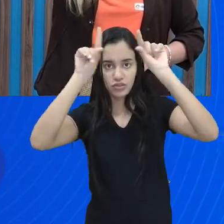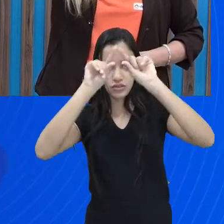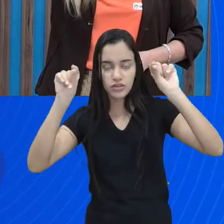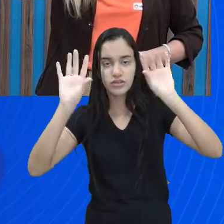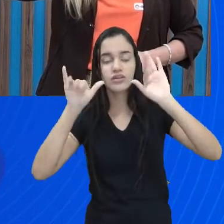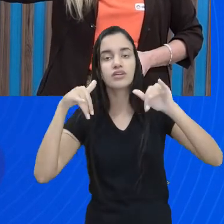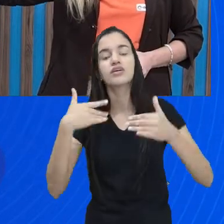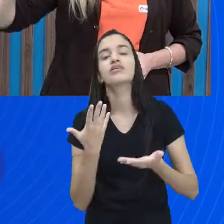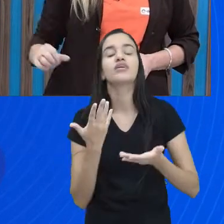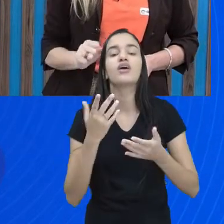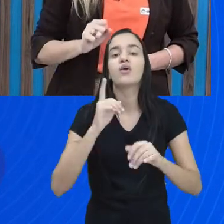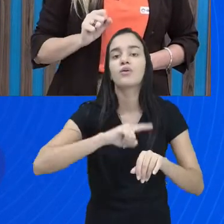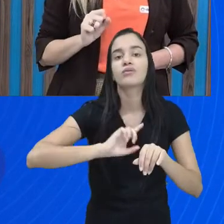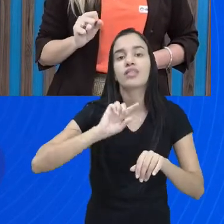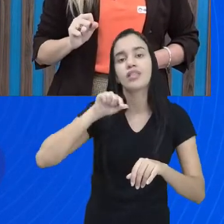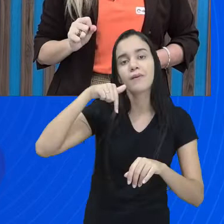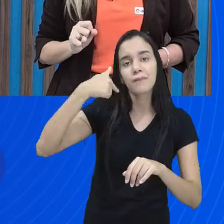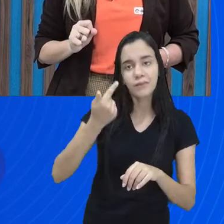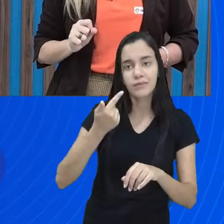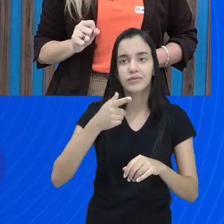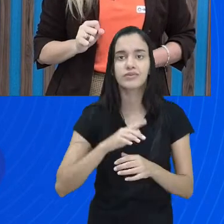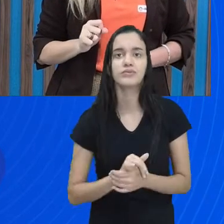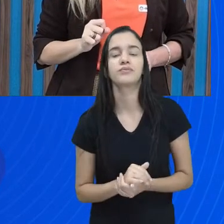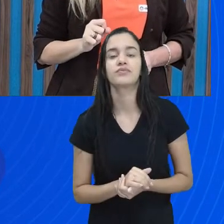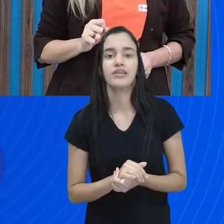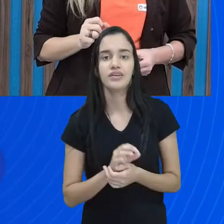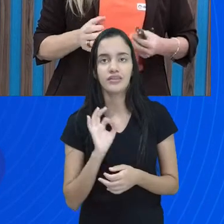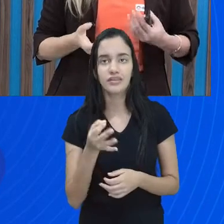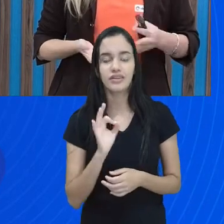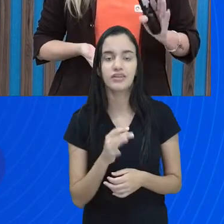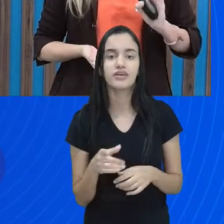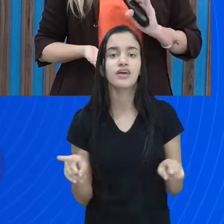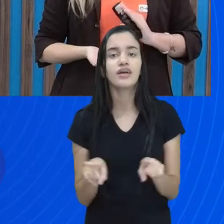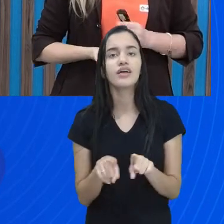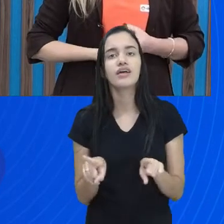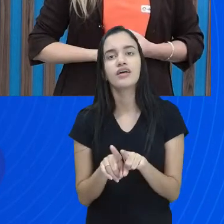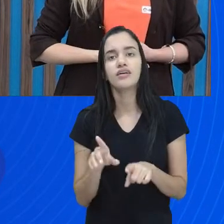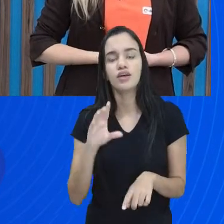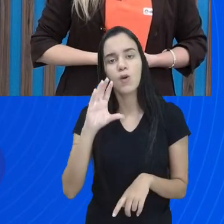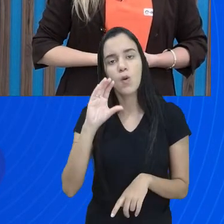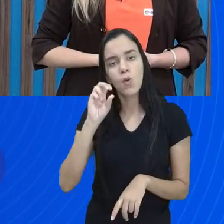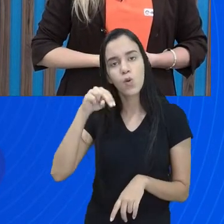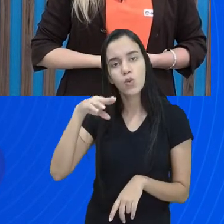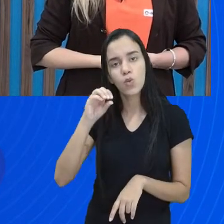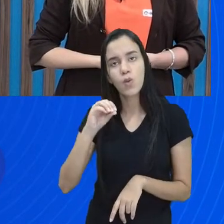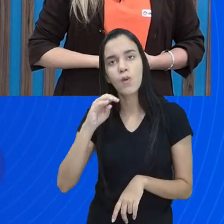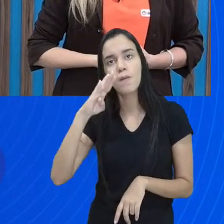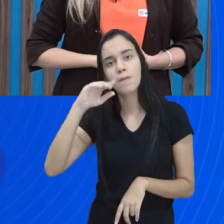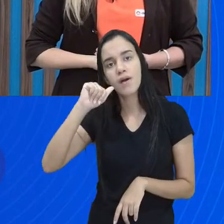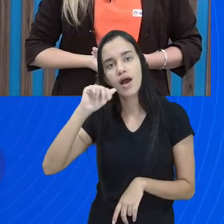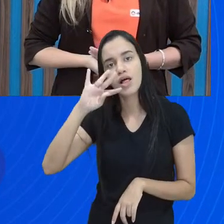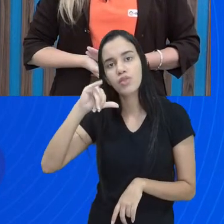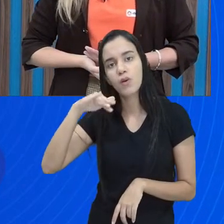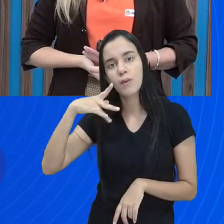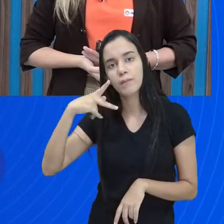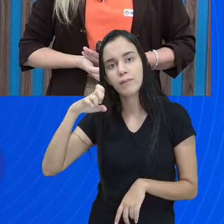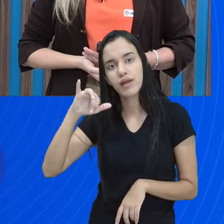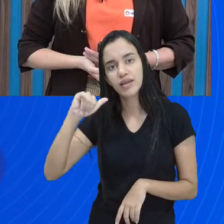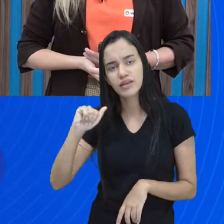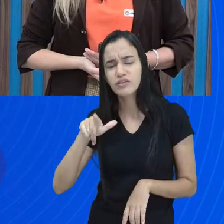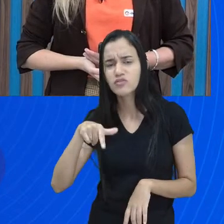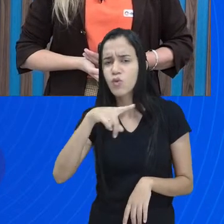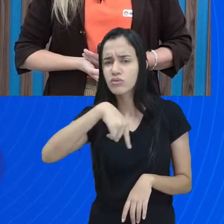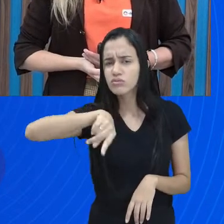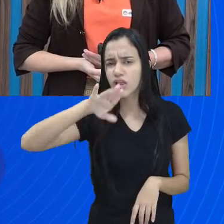tempo depois, certo? Tem as onomatopeias. O que são onomatopeias?